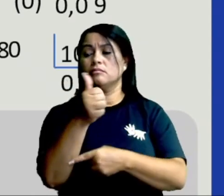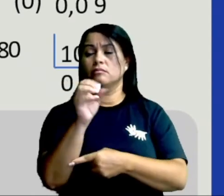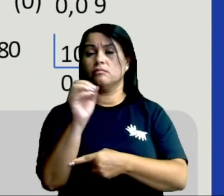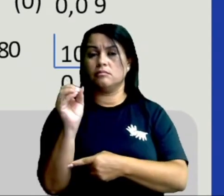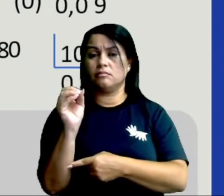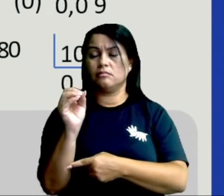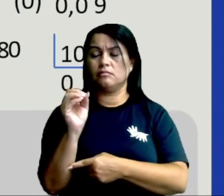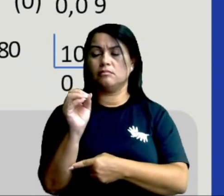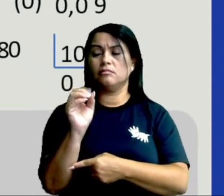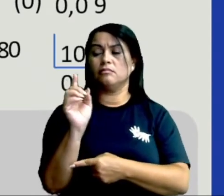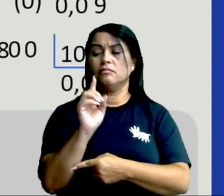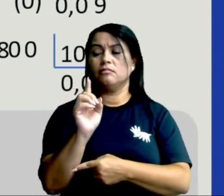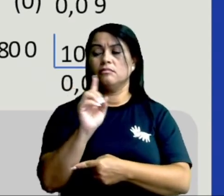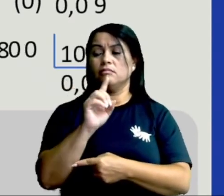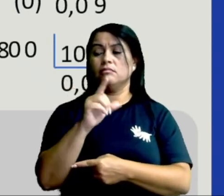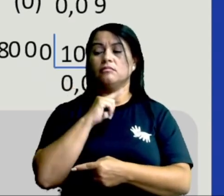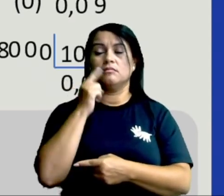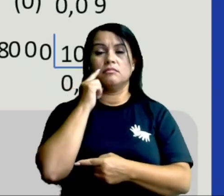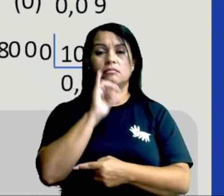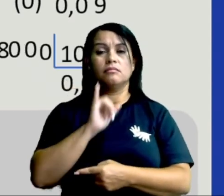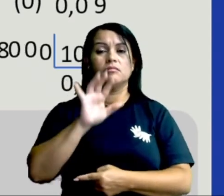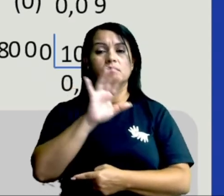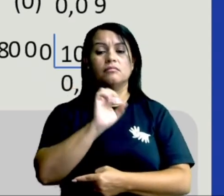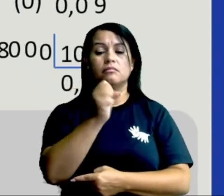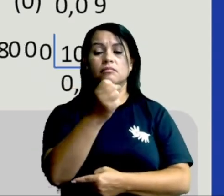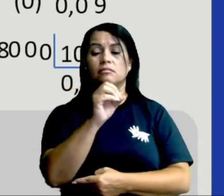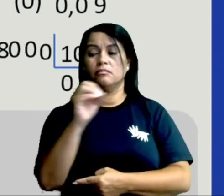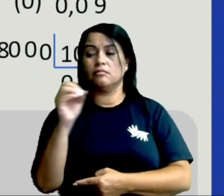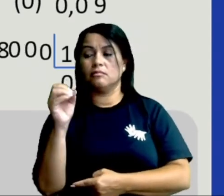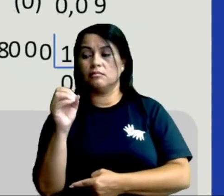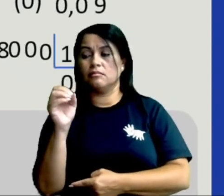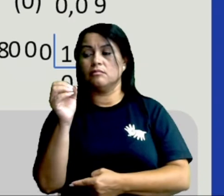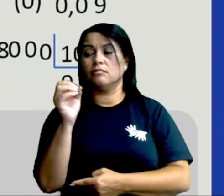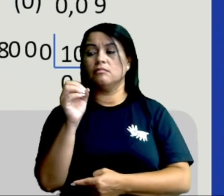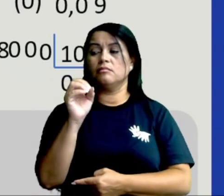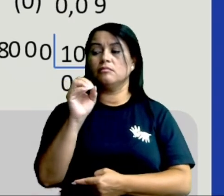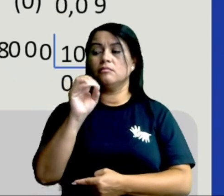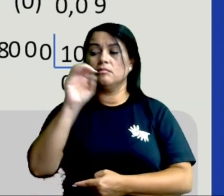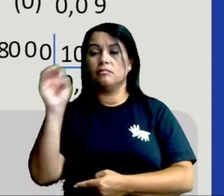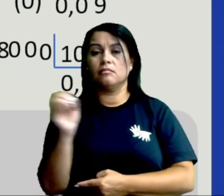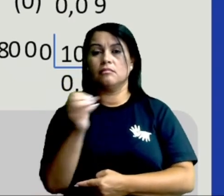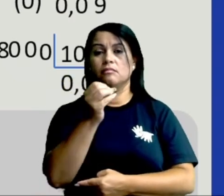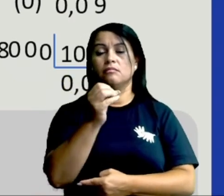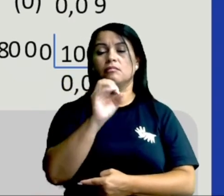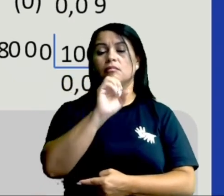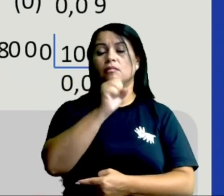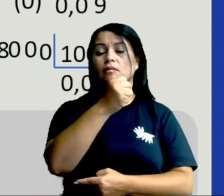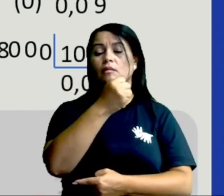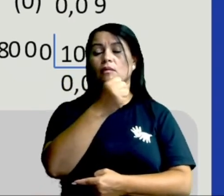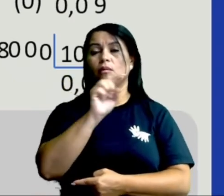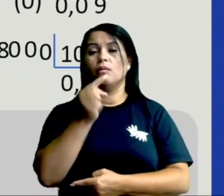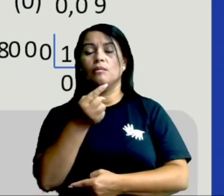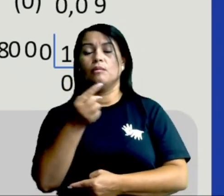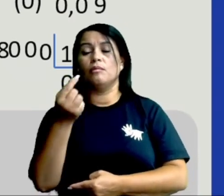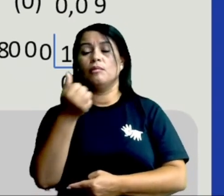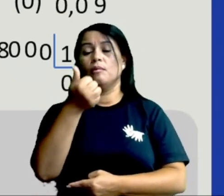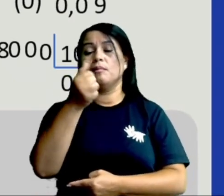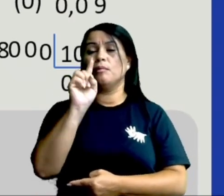os zeros. Vocês podem ver nas imagens. Agora eu consigo dividir 8.000 por 1000,